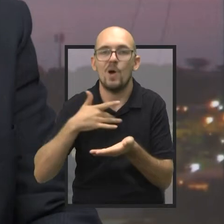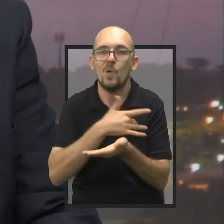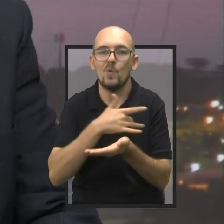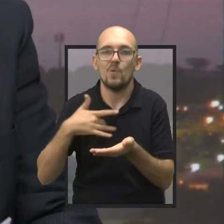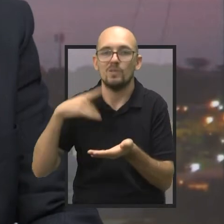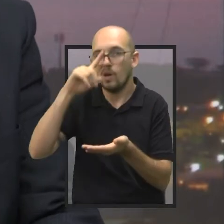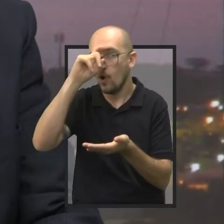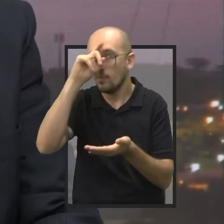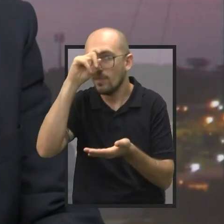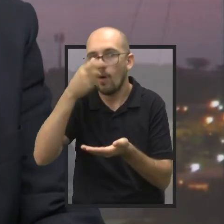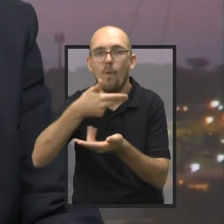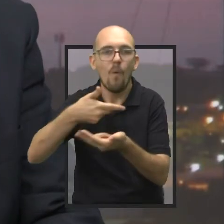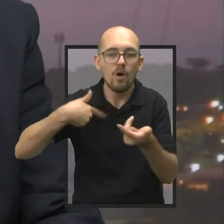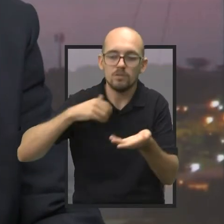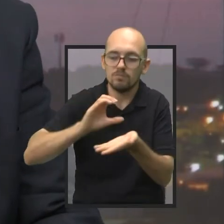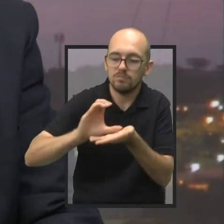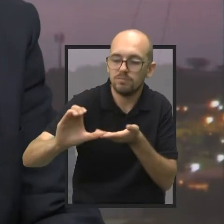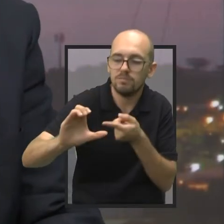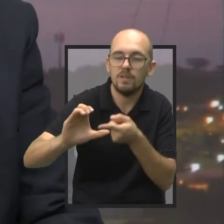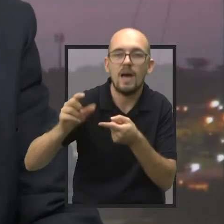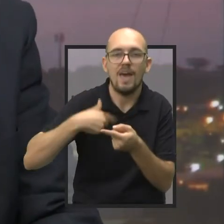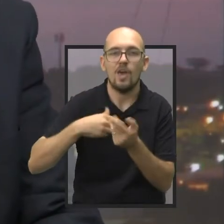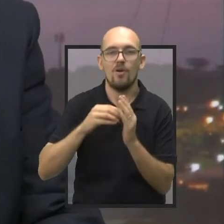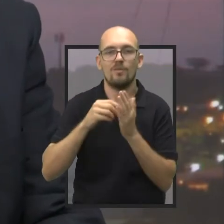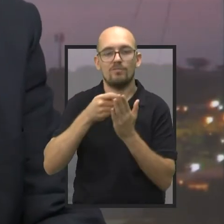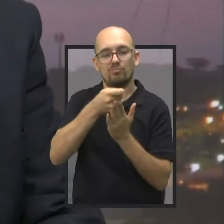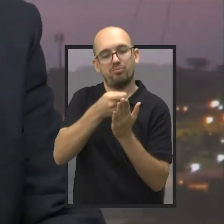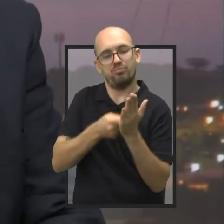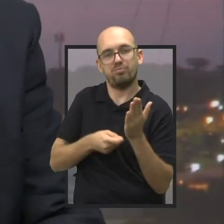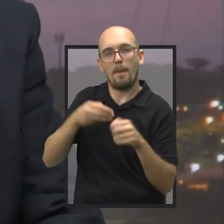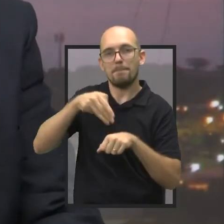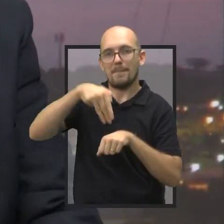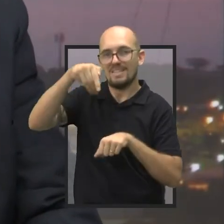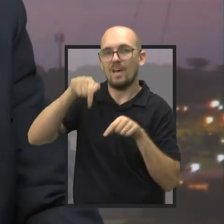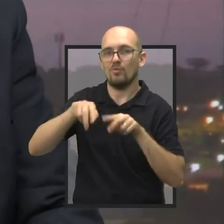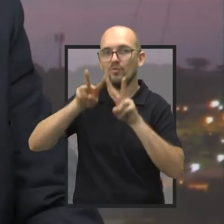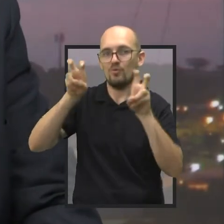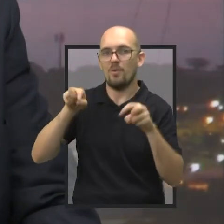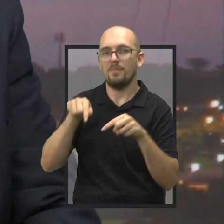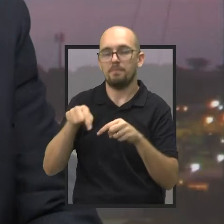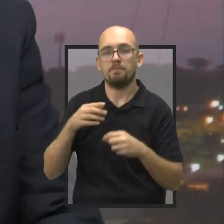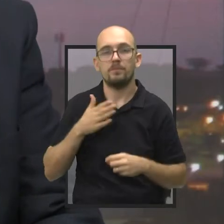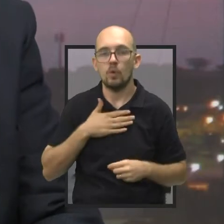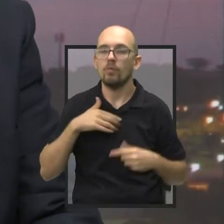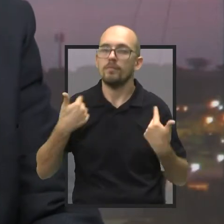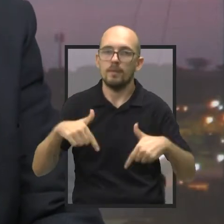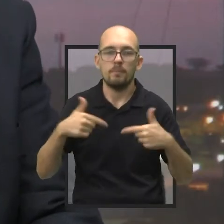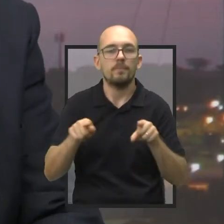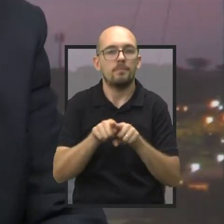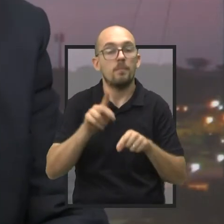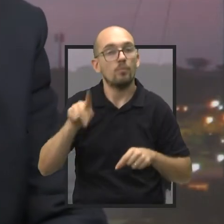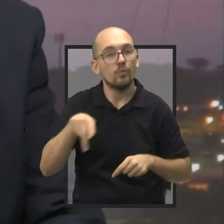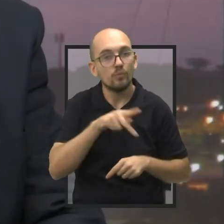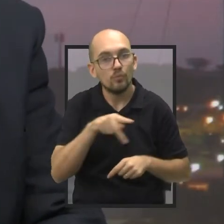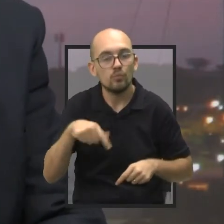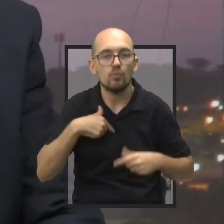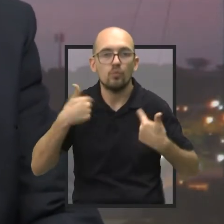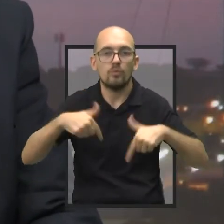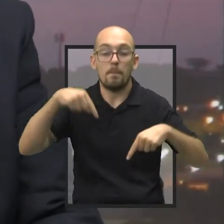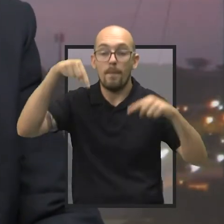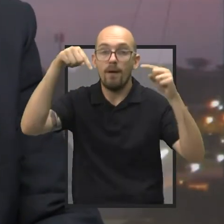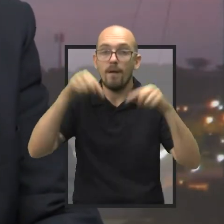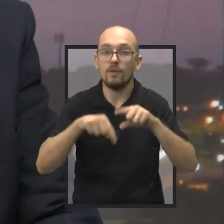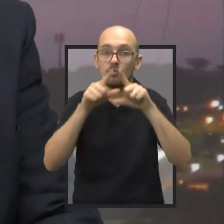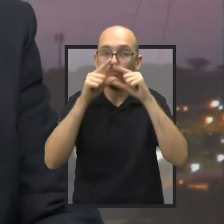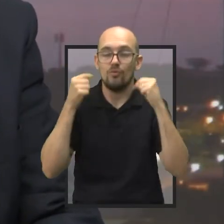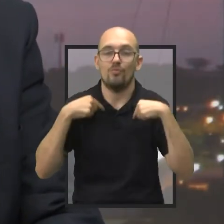dos municípios. Então é um assunto muito abrangente. Sou professor também, trabalho aqui no município